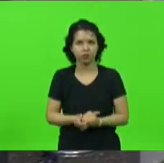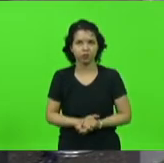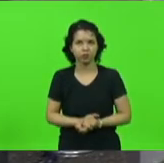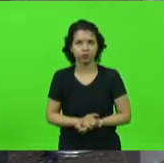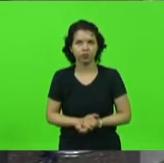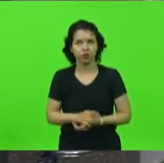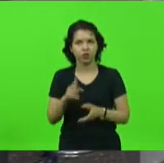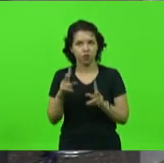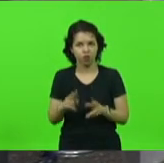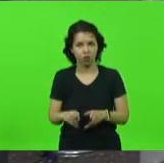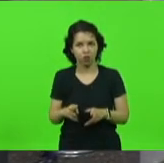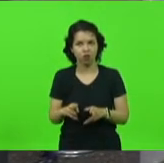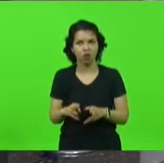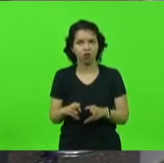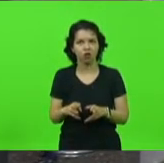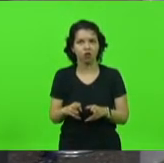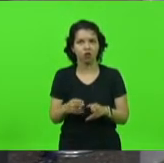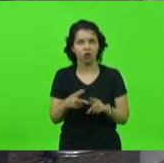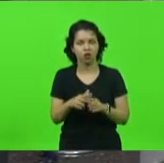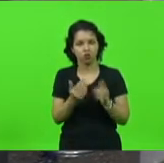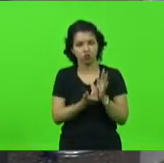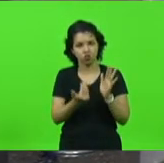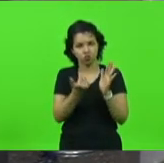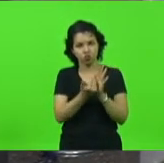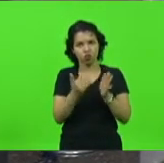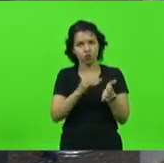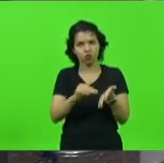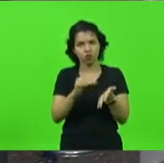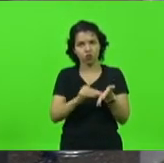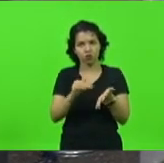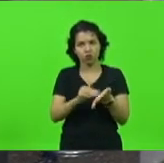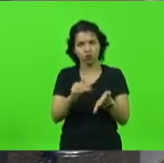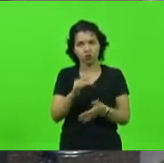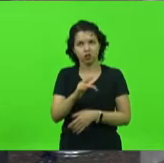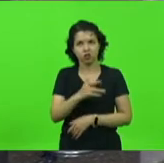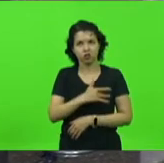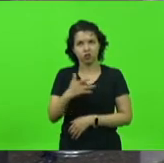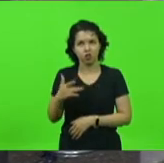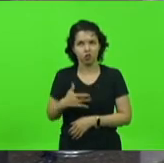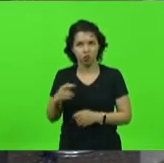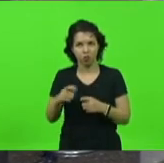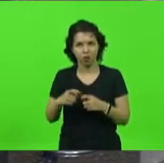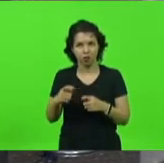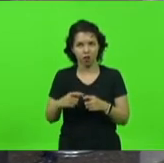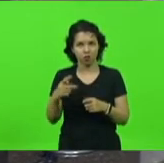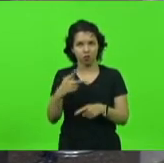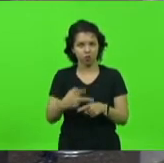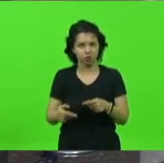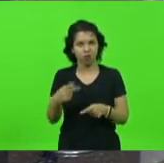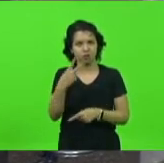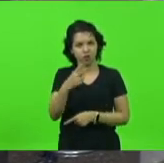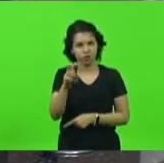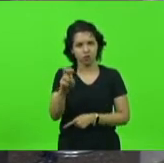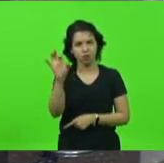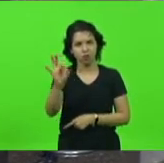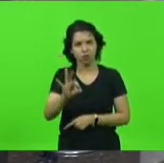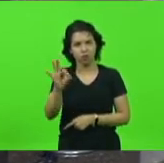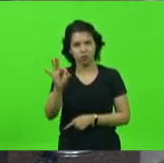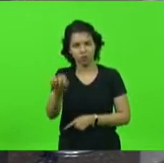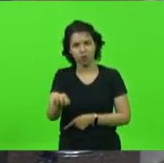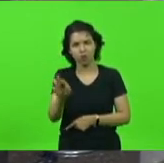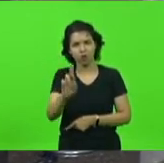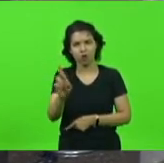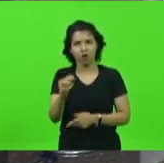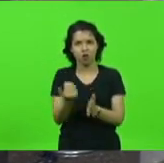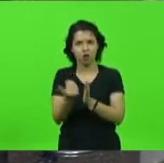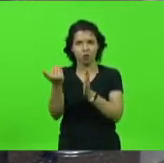ao darmos um reajuste na Secretaria de Saúde, o médico que ganha R$ 25 mil, então eu vou dar um aumento de 1.000